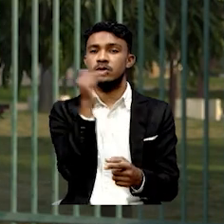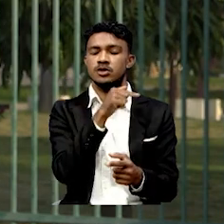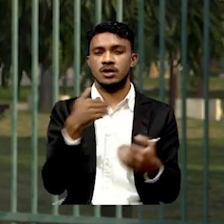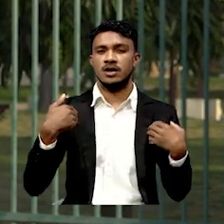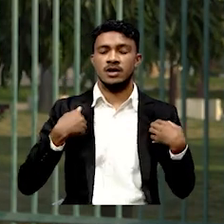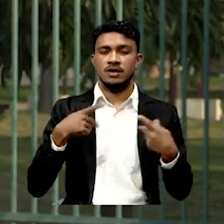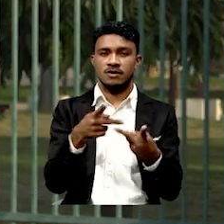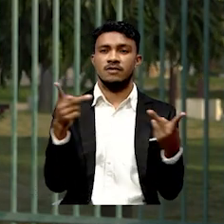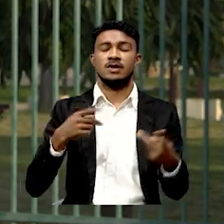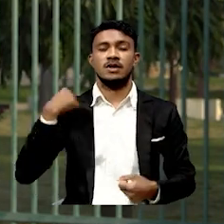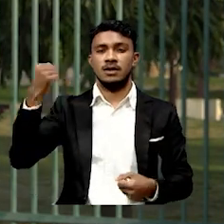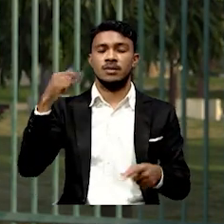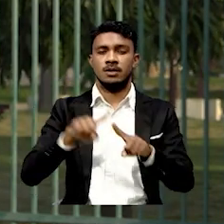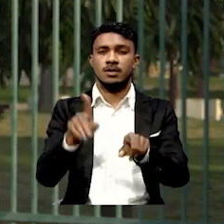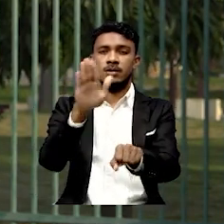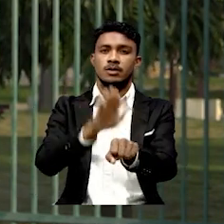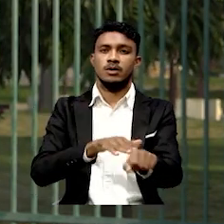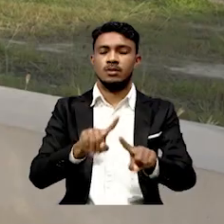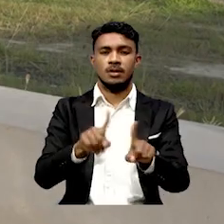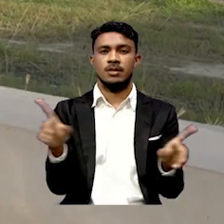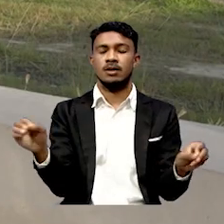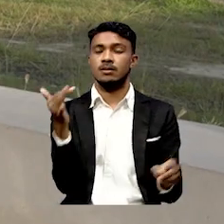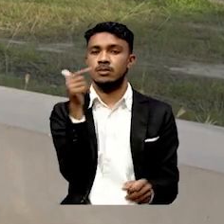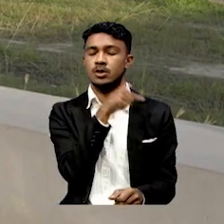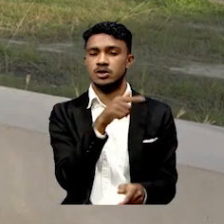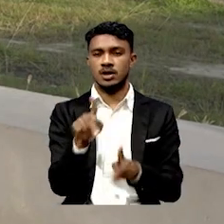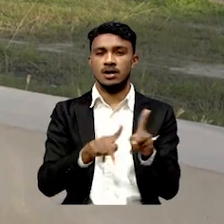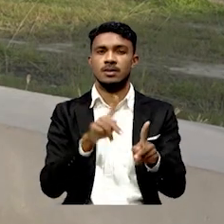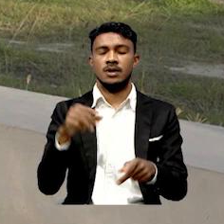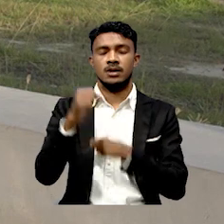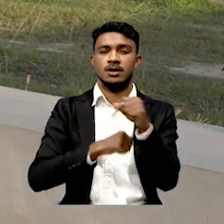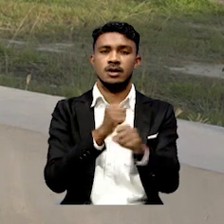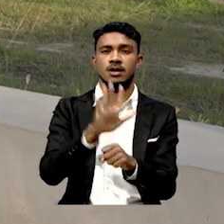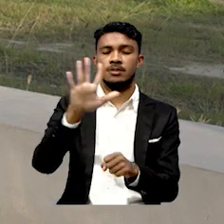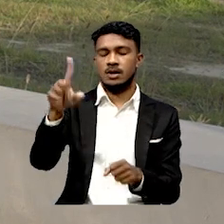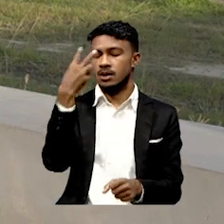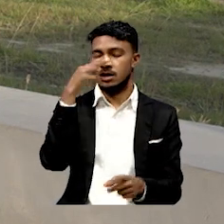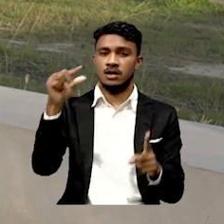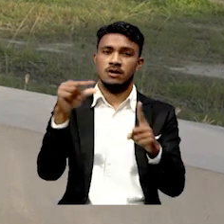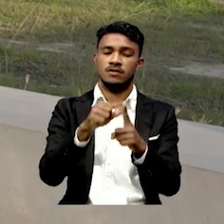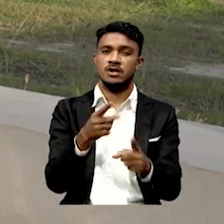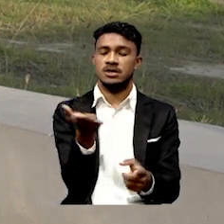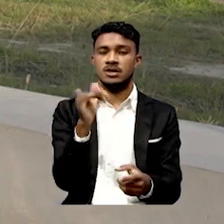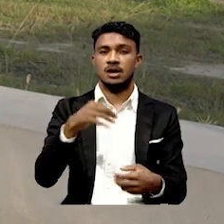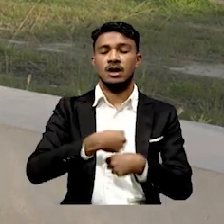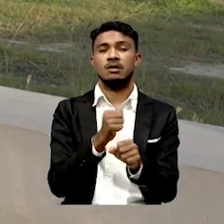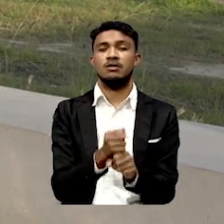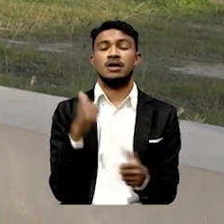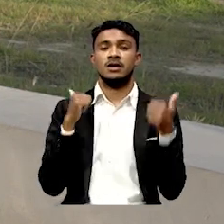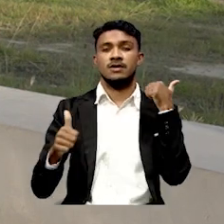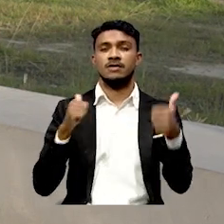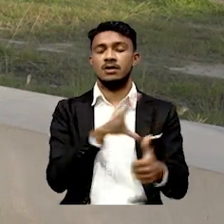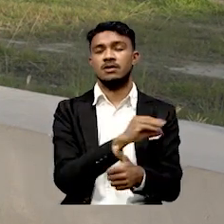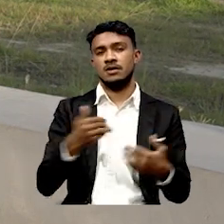ye fuang atrayema mai be asaun konvense ema. Ita etina lima atu hari ye fuang sira kampanya wa asaun kalai no ateiri ne